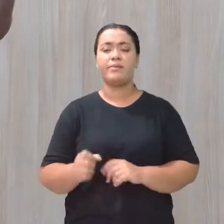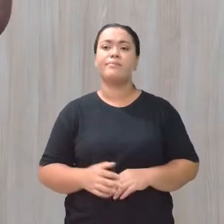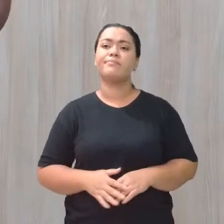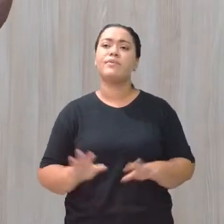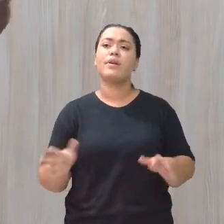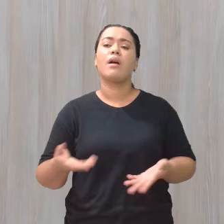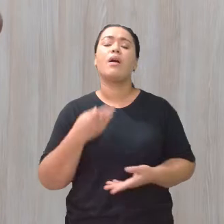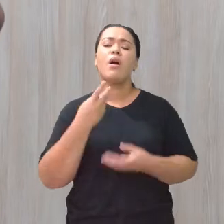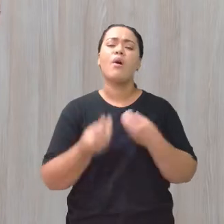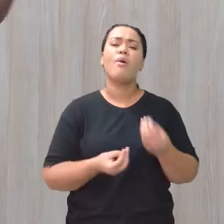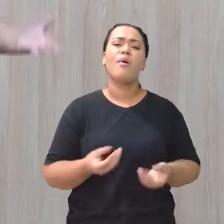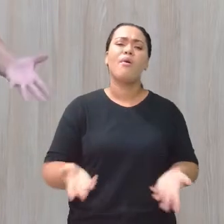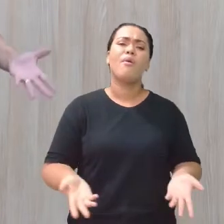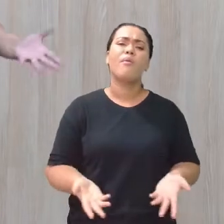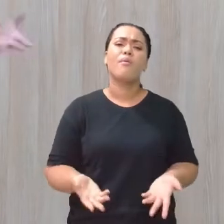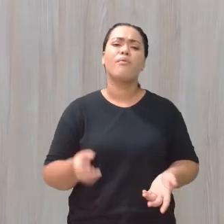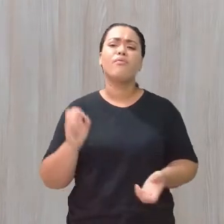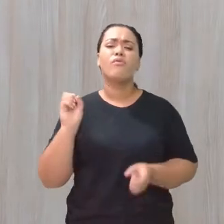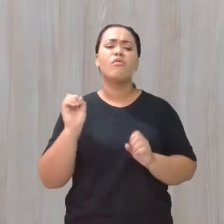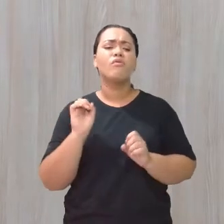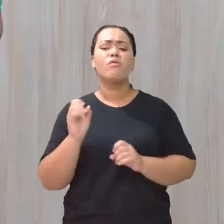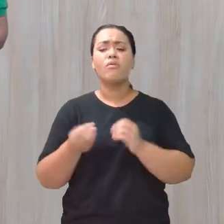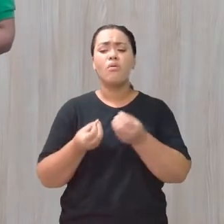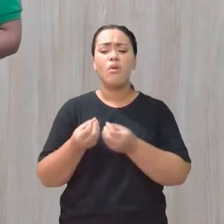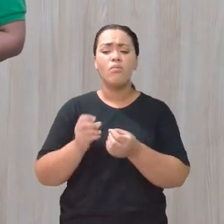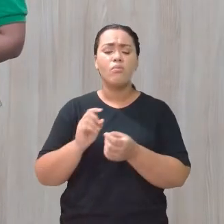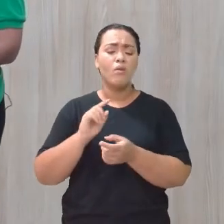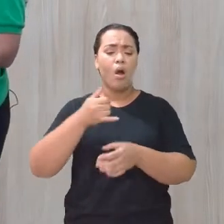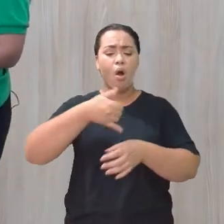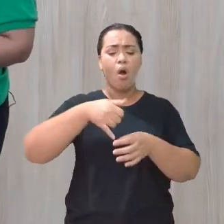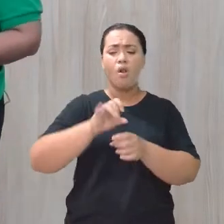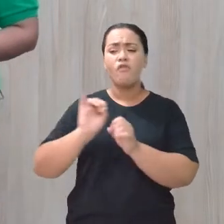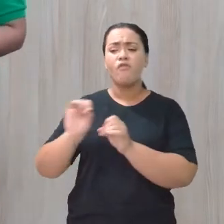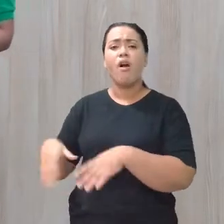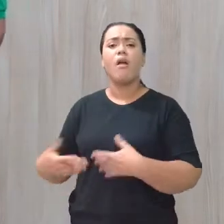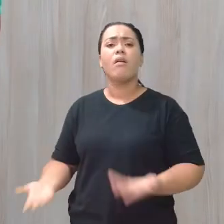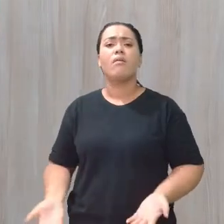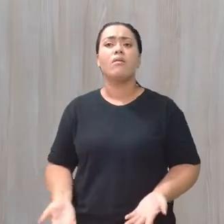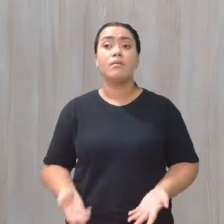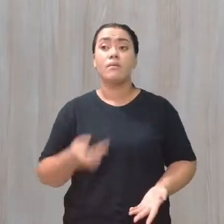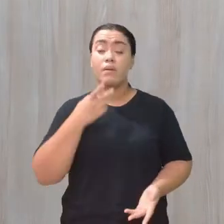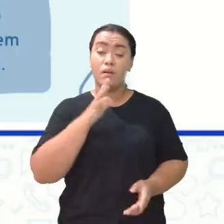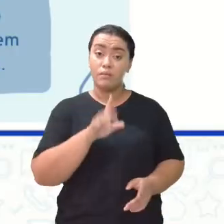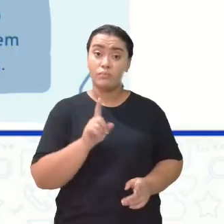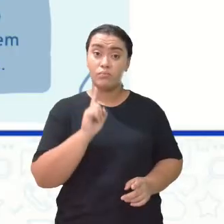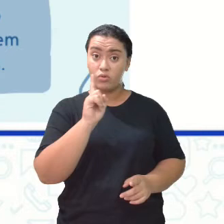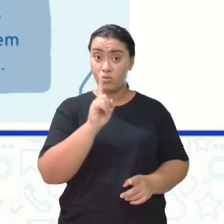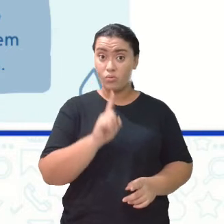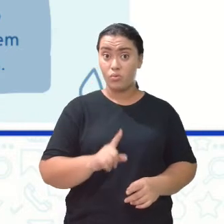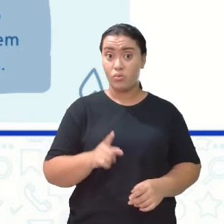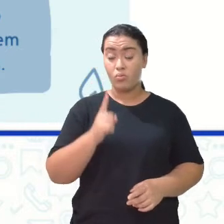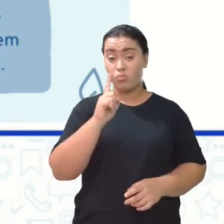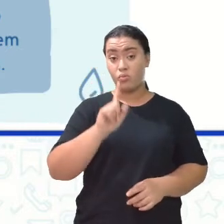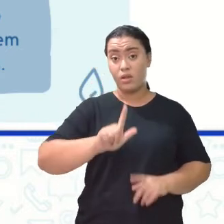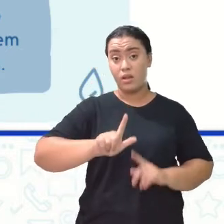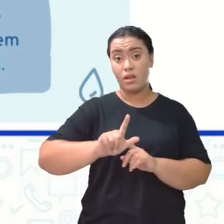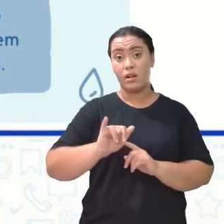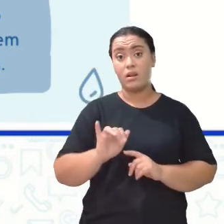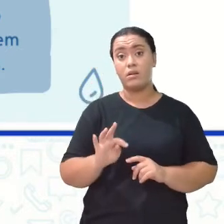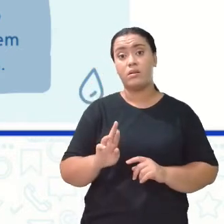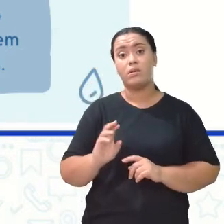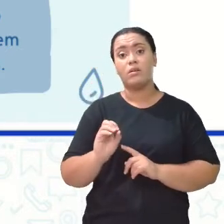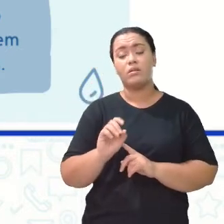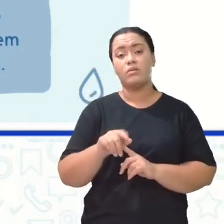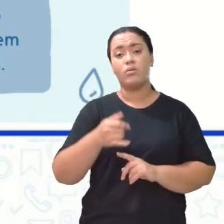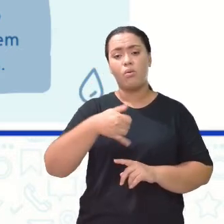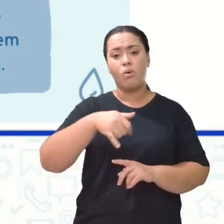vai jogar fora esse óleo? Porque, o que é que a exposição traz para a gente? Que 1 litro de óleo contamina